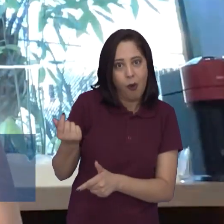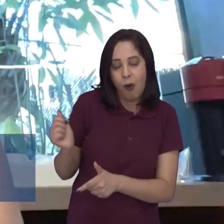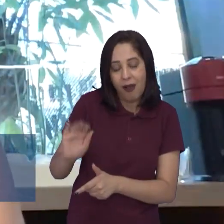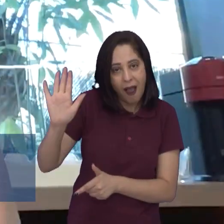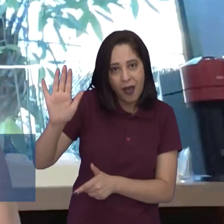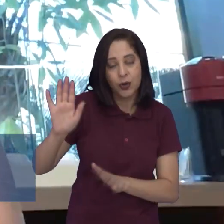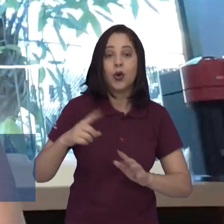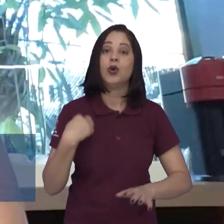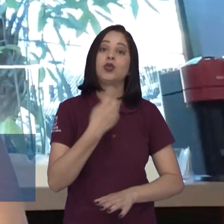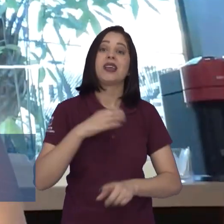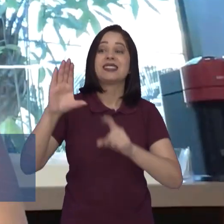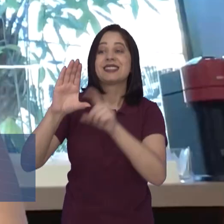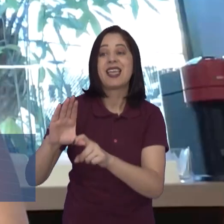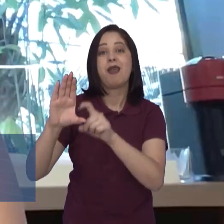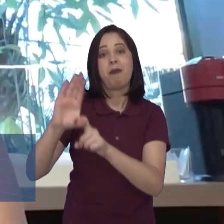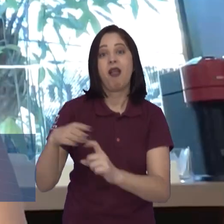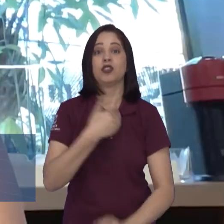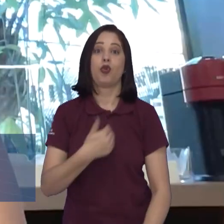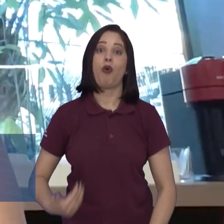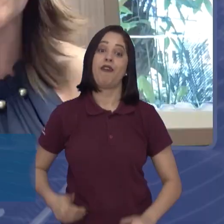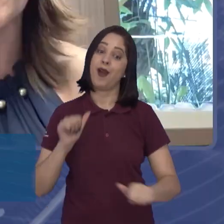governo para que mude esse cenário.